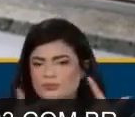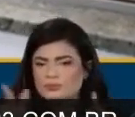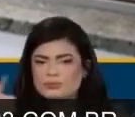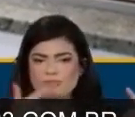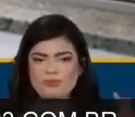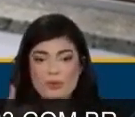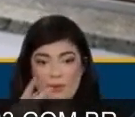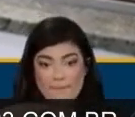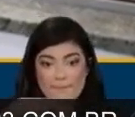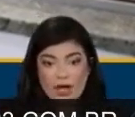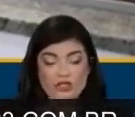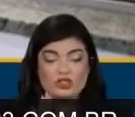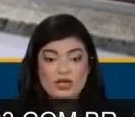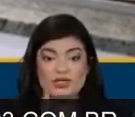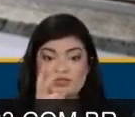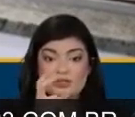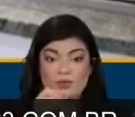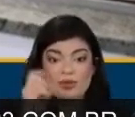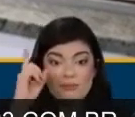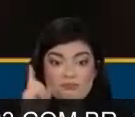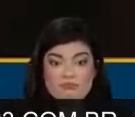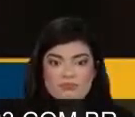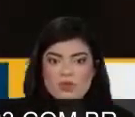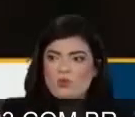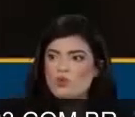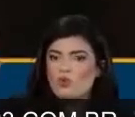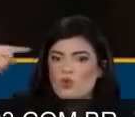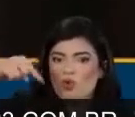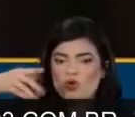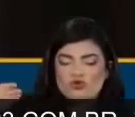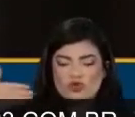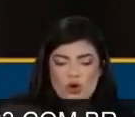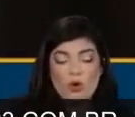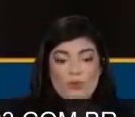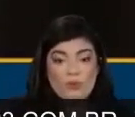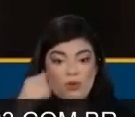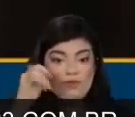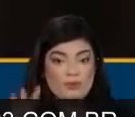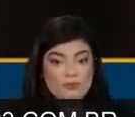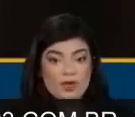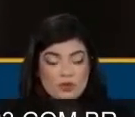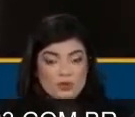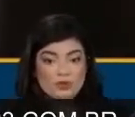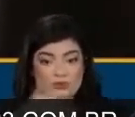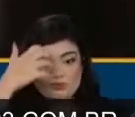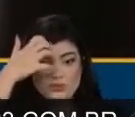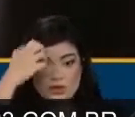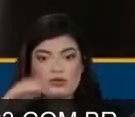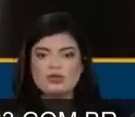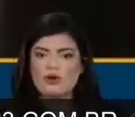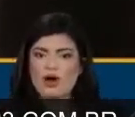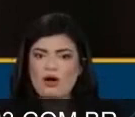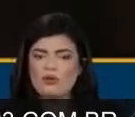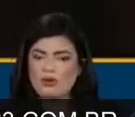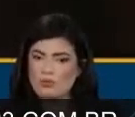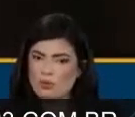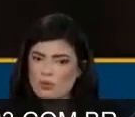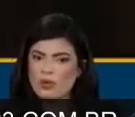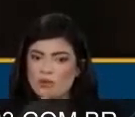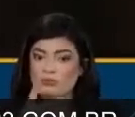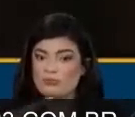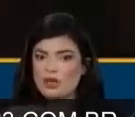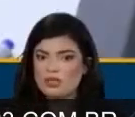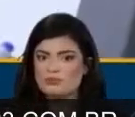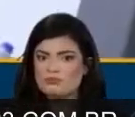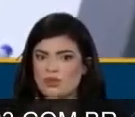recebeu 50 mil doses já prontas da vacina contra a varíola dos Macacos neste momento o país